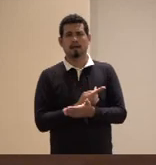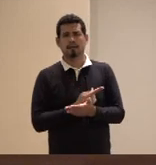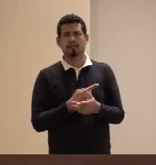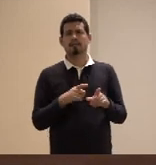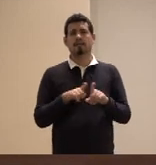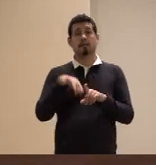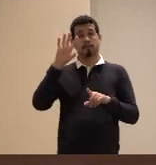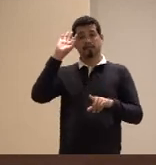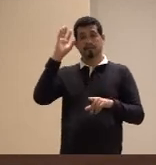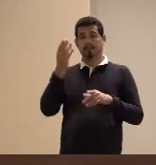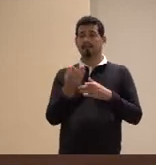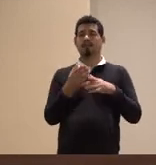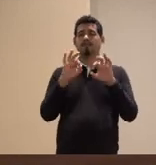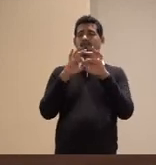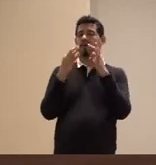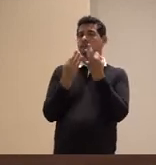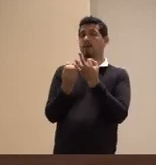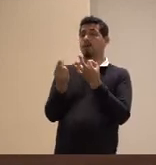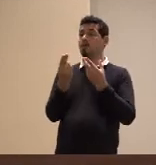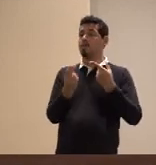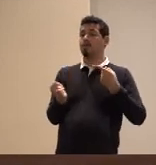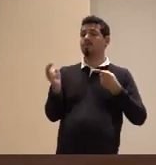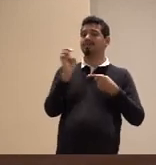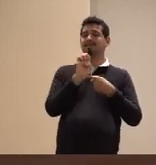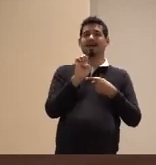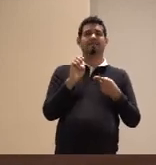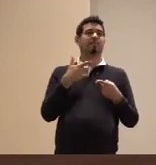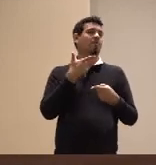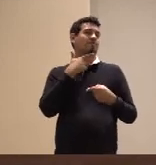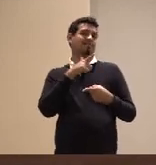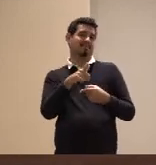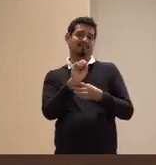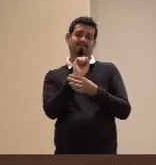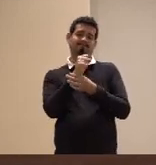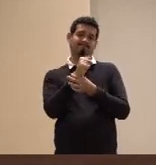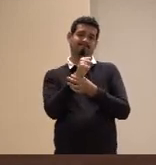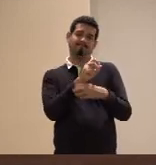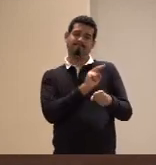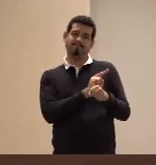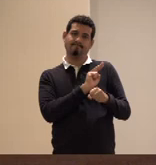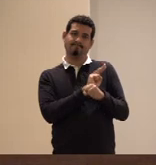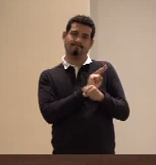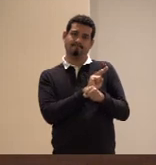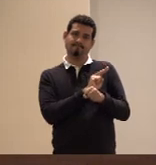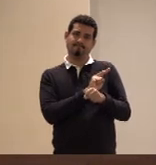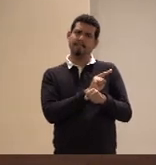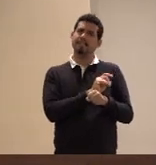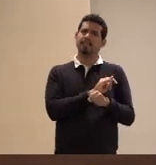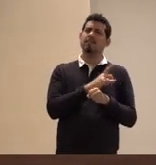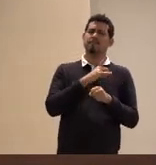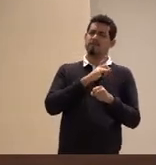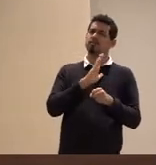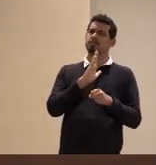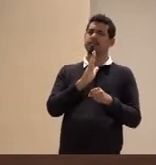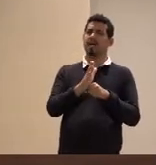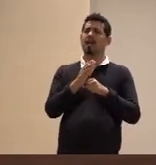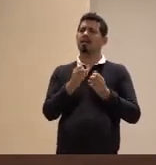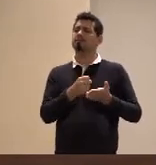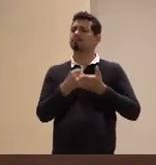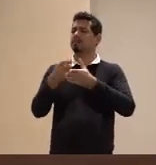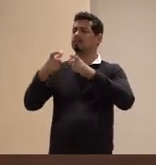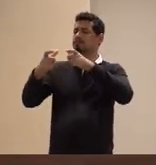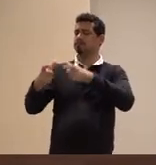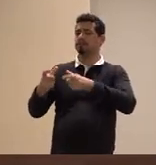ocorrer dentro da família ou e o Estado não conseguir garantir esta proteção e ele for levado ao acolhimento,